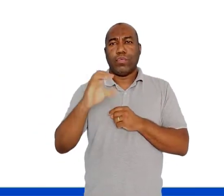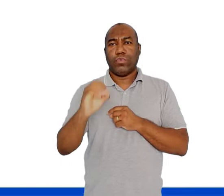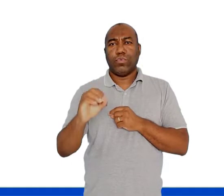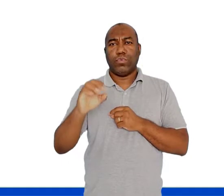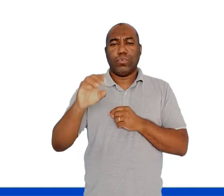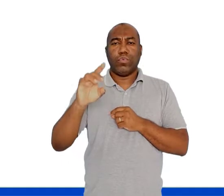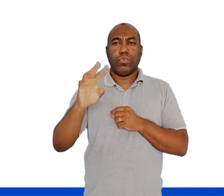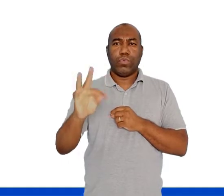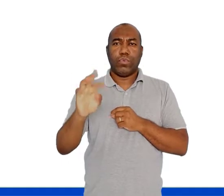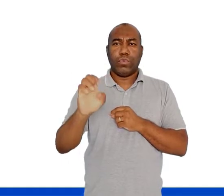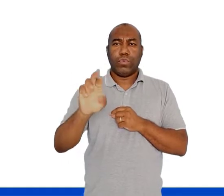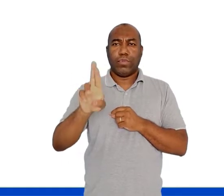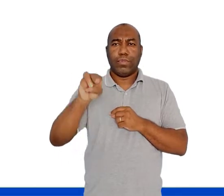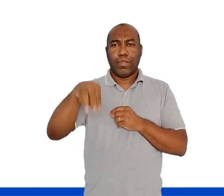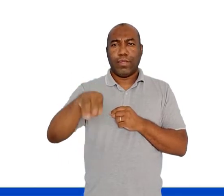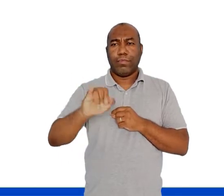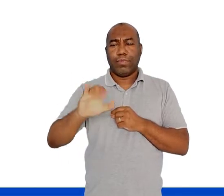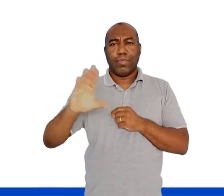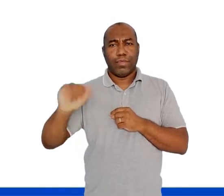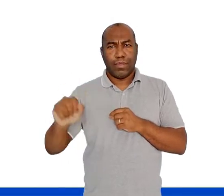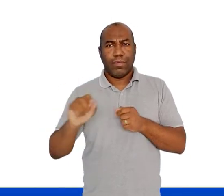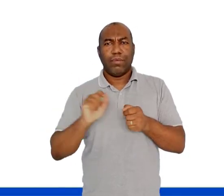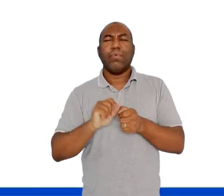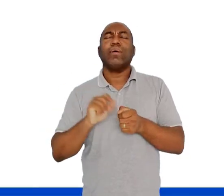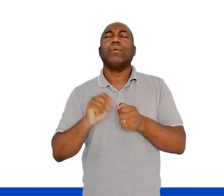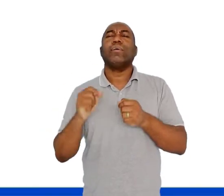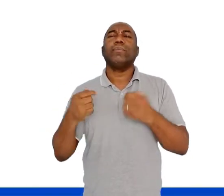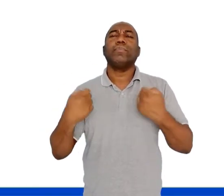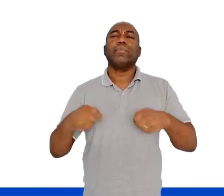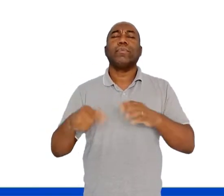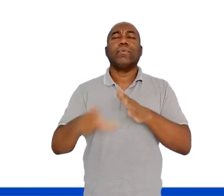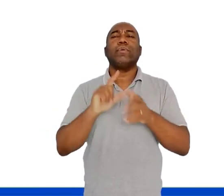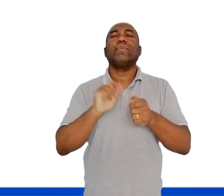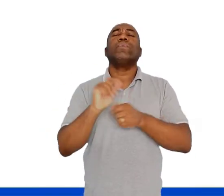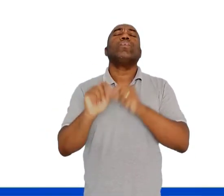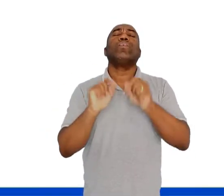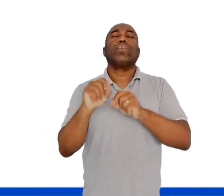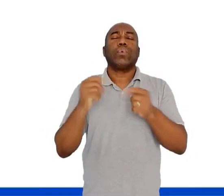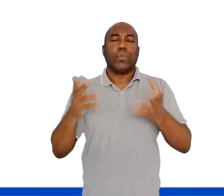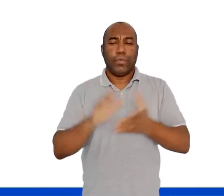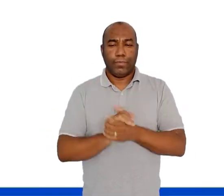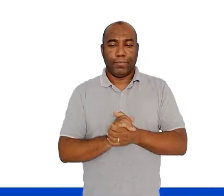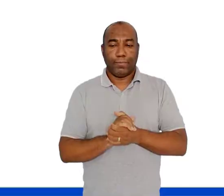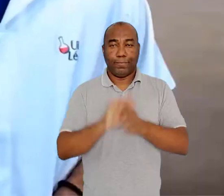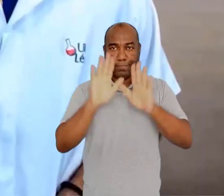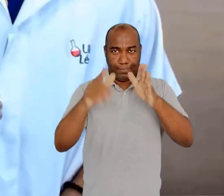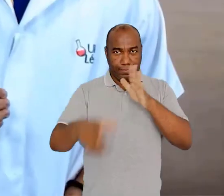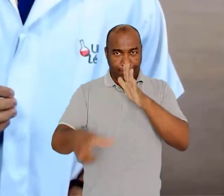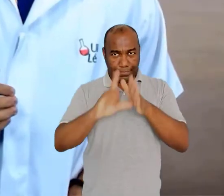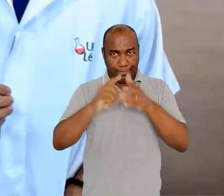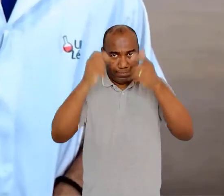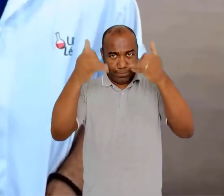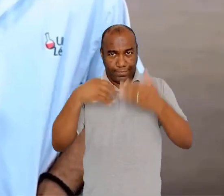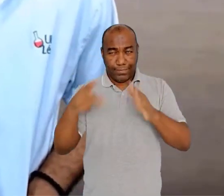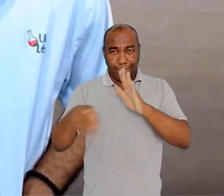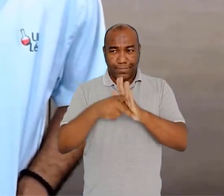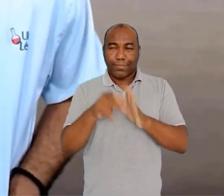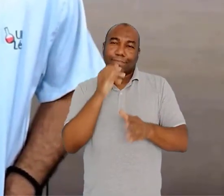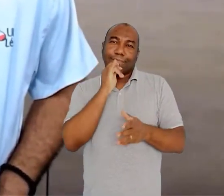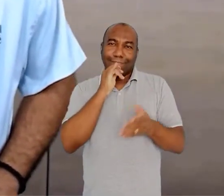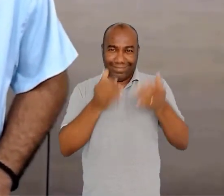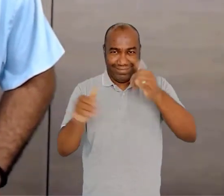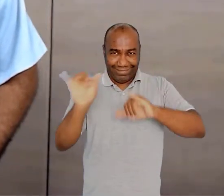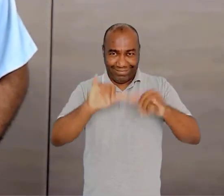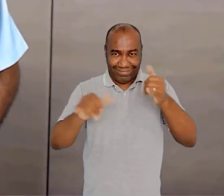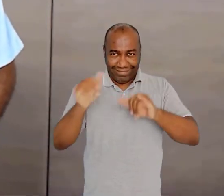em casa. Mas, professor, por que eu preciso fazer isso? Vamos supor que a gente está trabalhando num laboratório de química e eu preciso